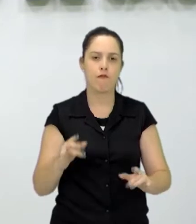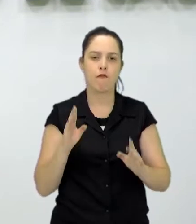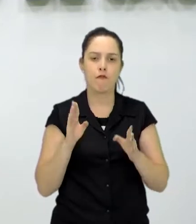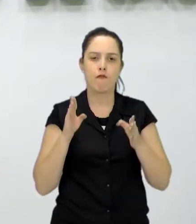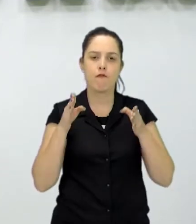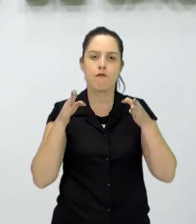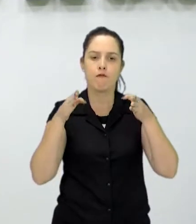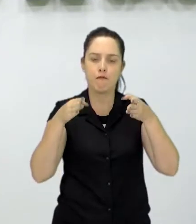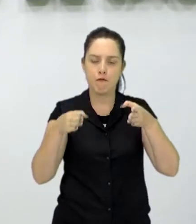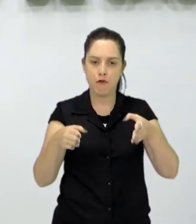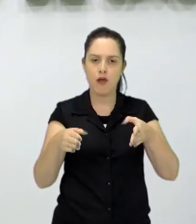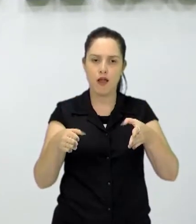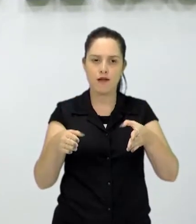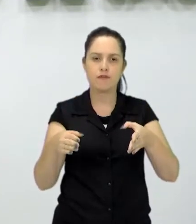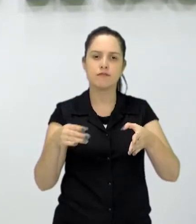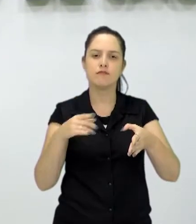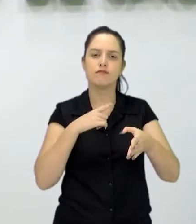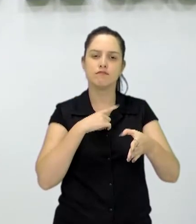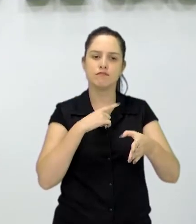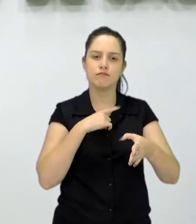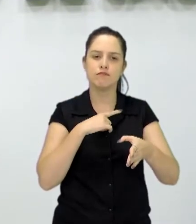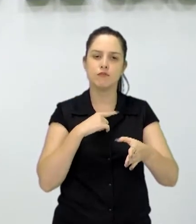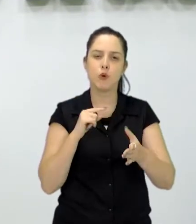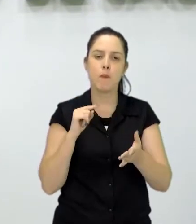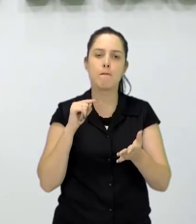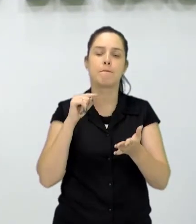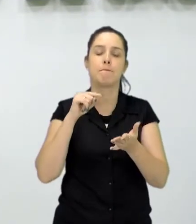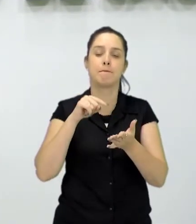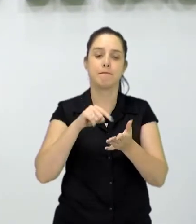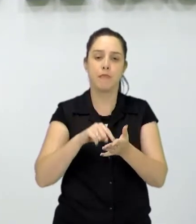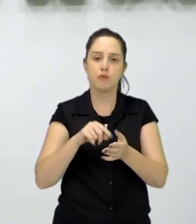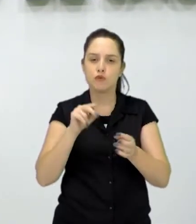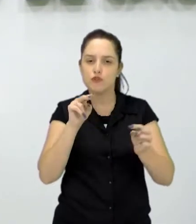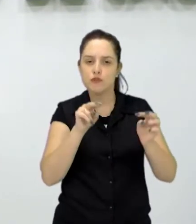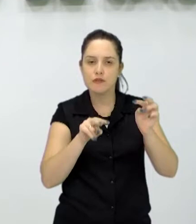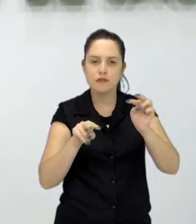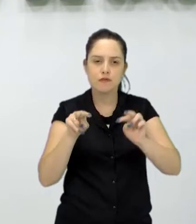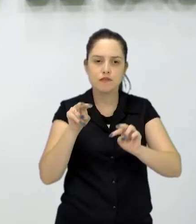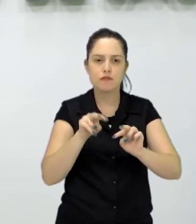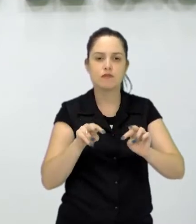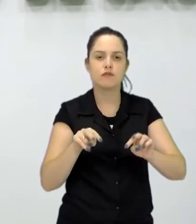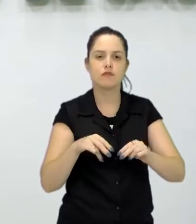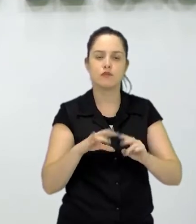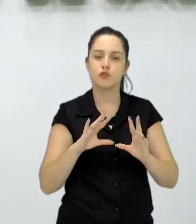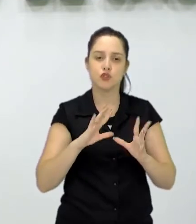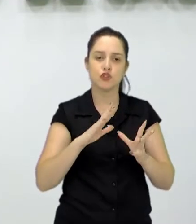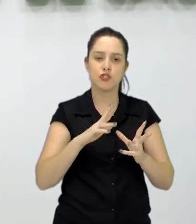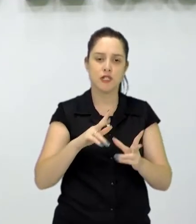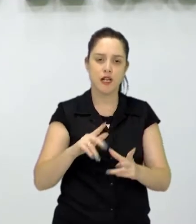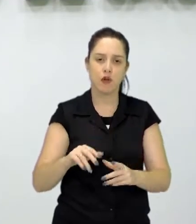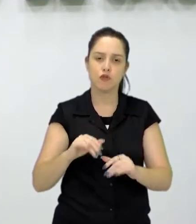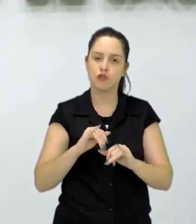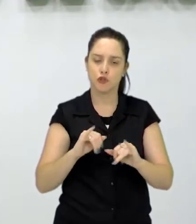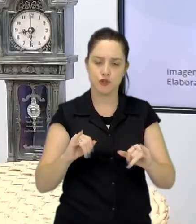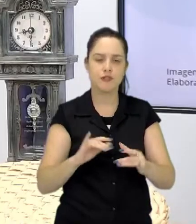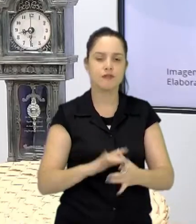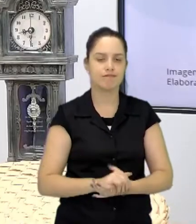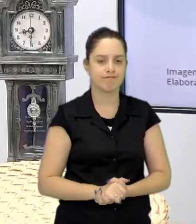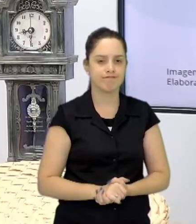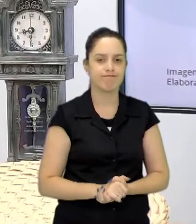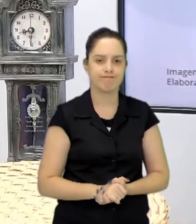você vai ter apenas um ponto de vista, né? De um gênero de notícia. Isso